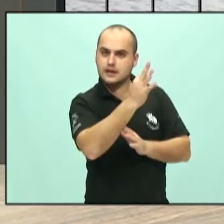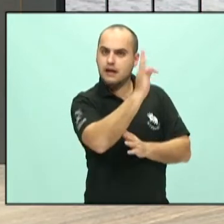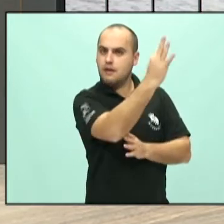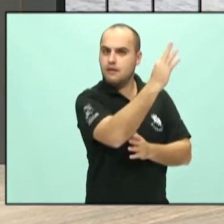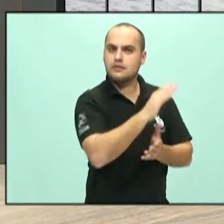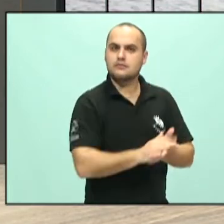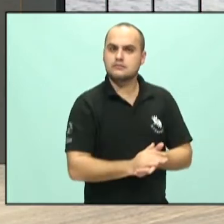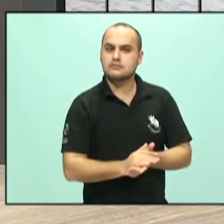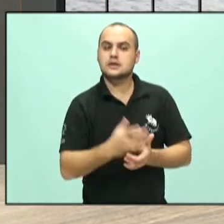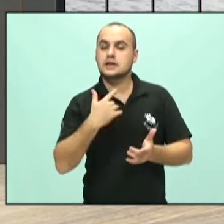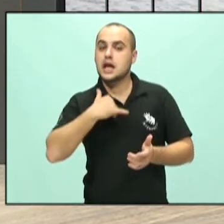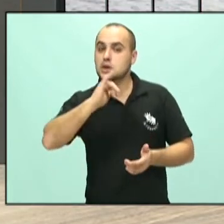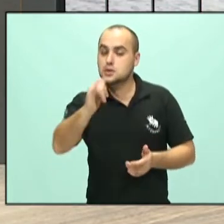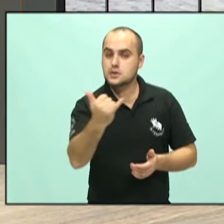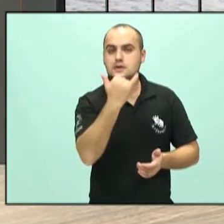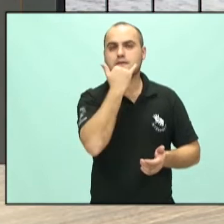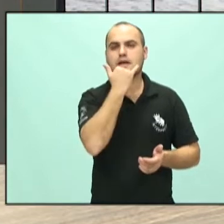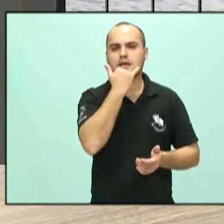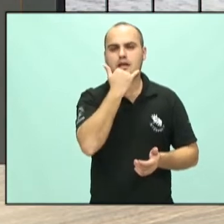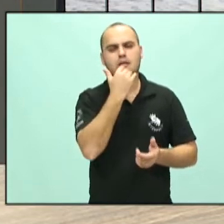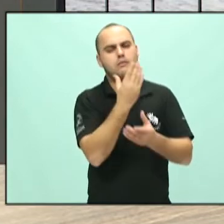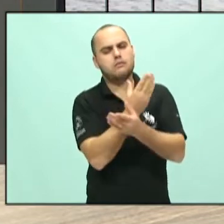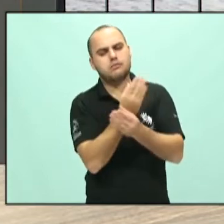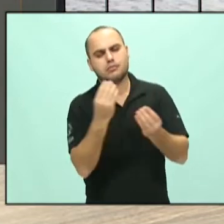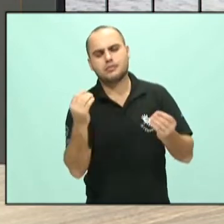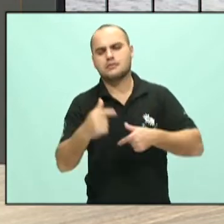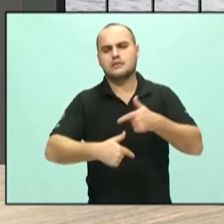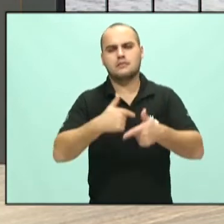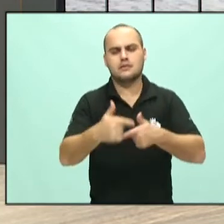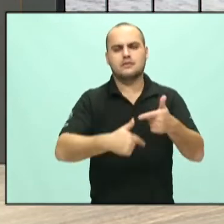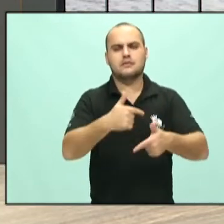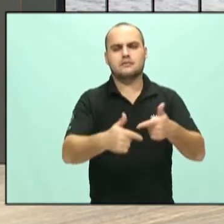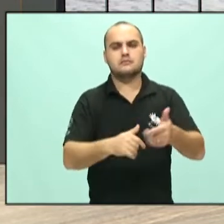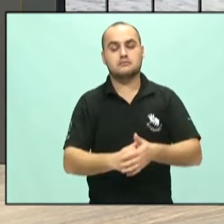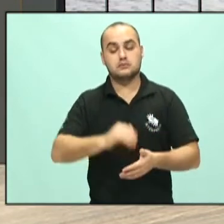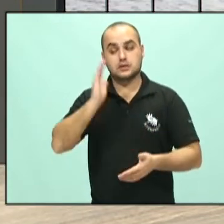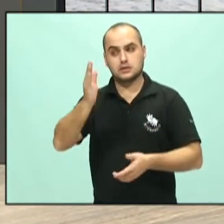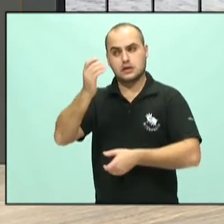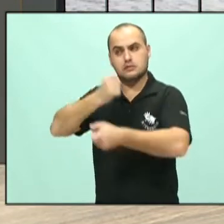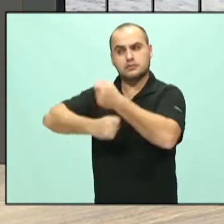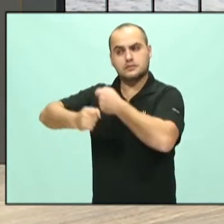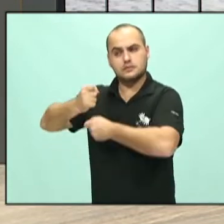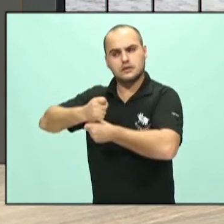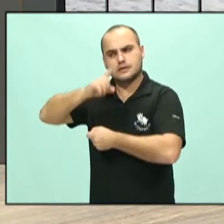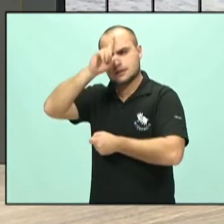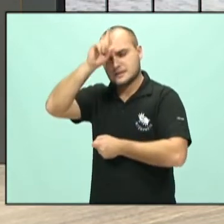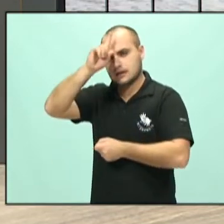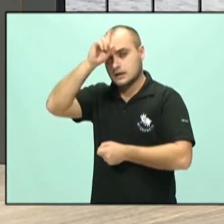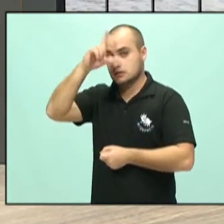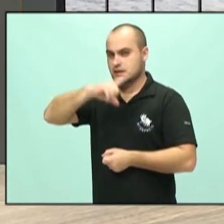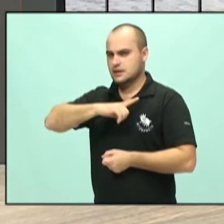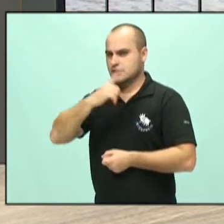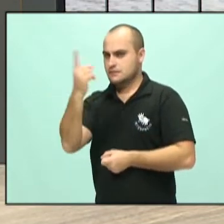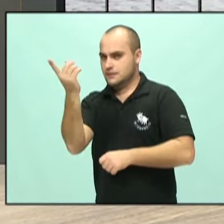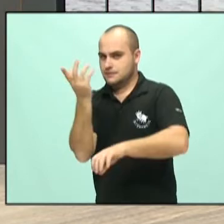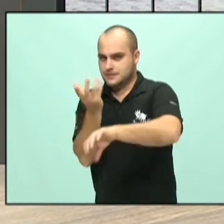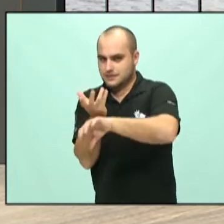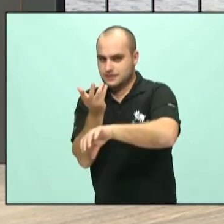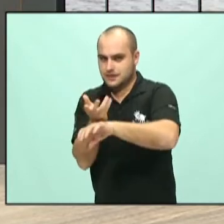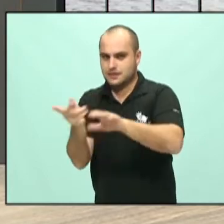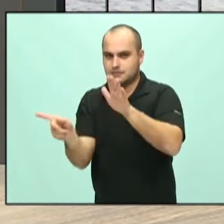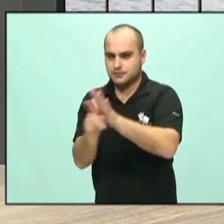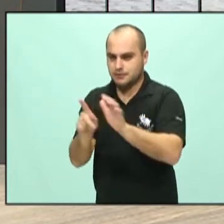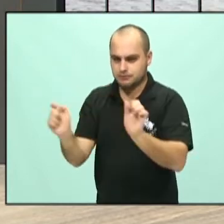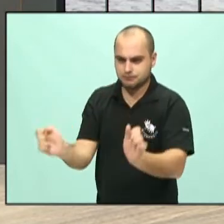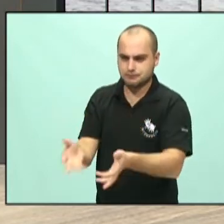conclusão de curso, né? Então é bastante trabalho. A gente já começou com essa ideia ano passado, construindo, porque a gente tem uma matéria de fomento